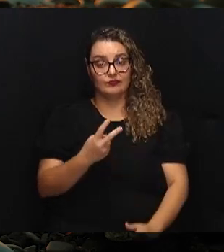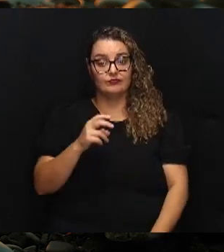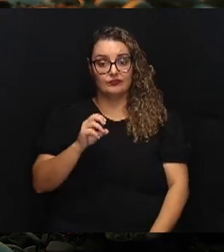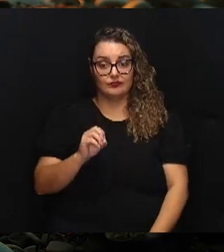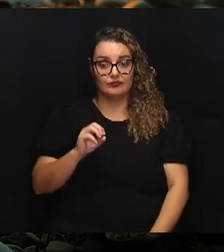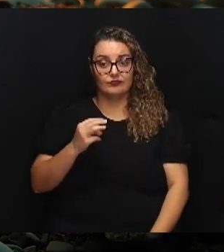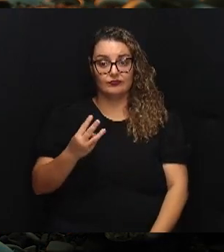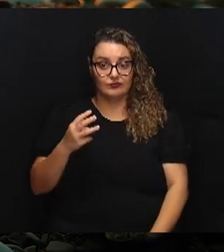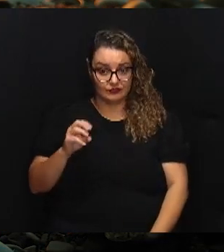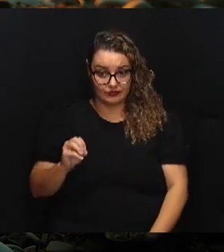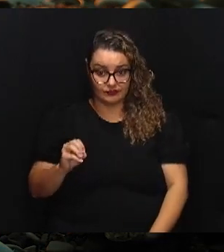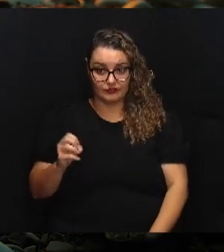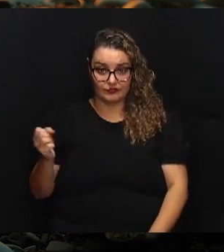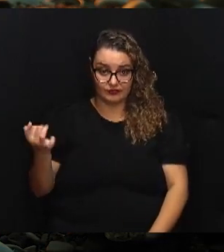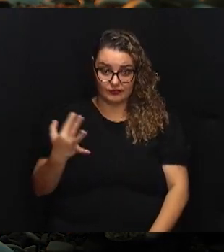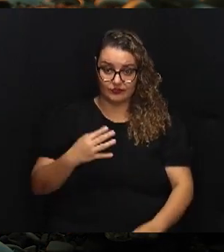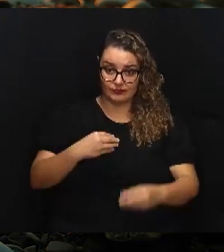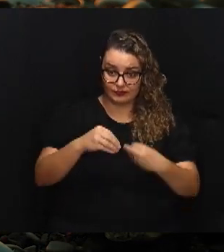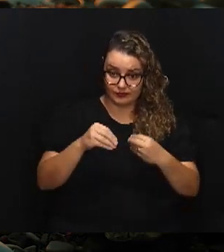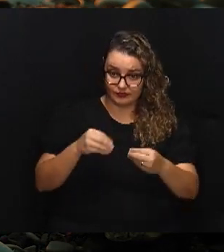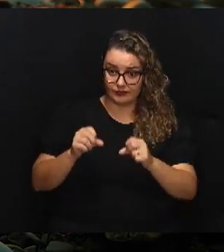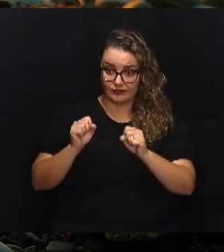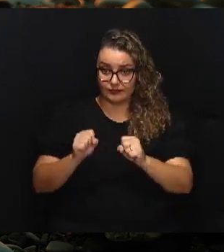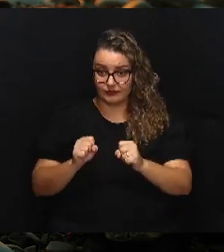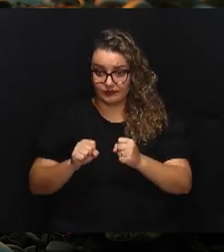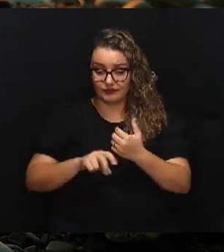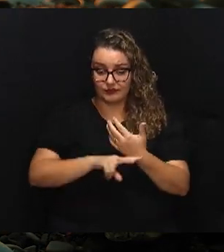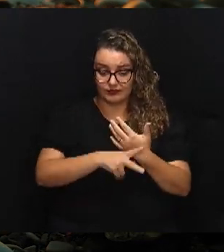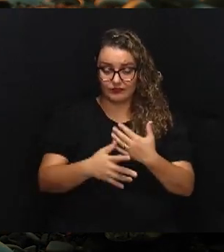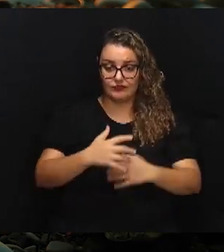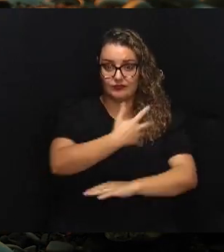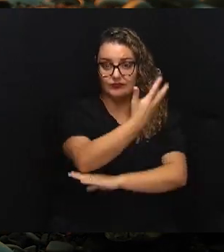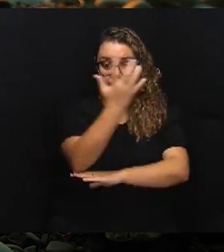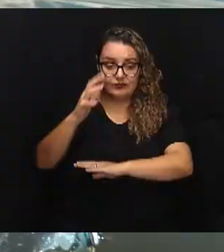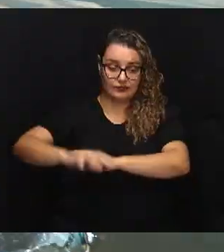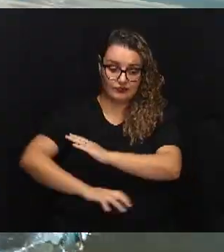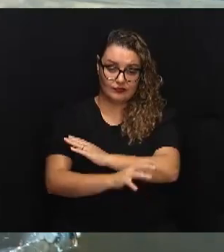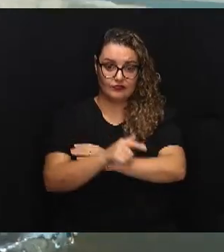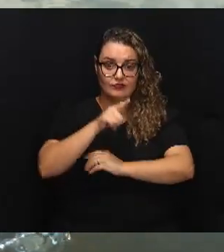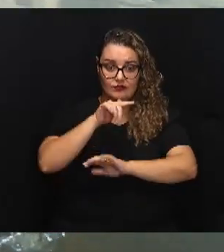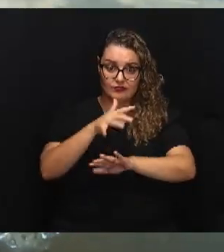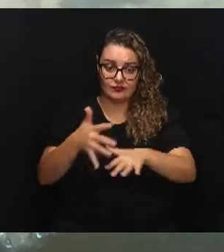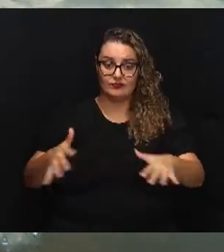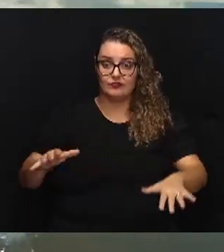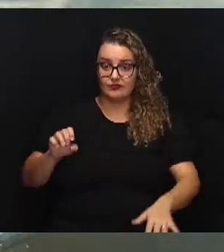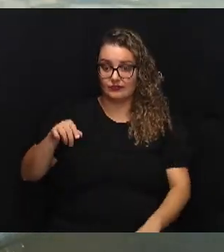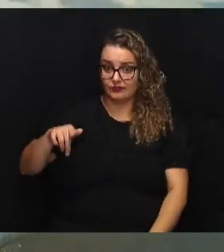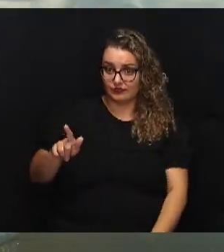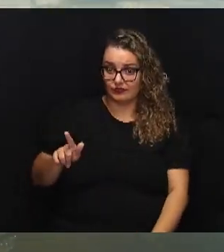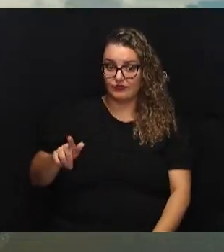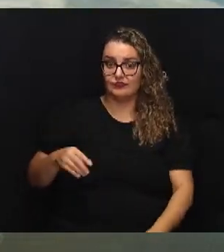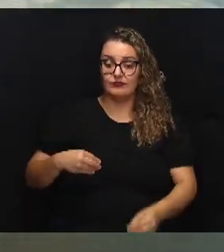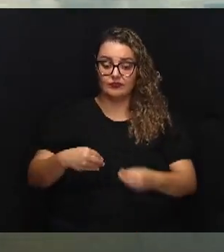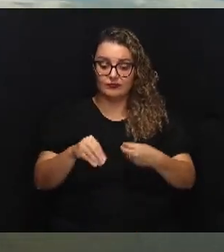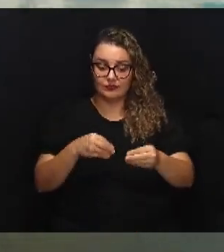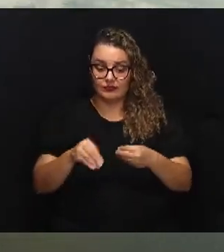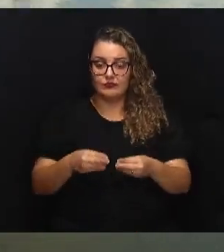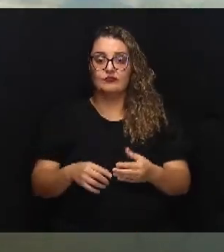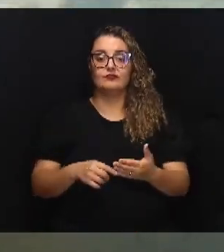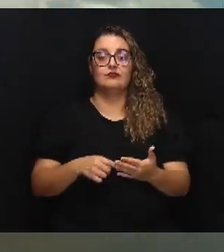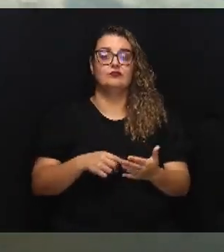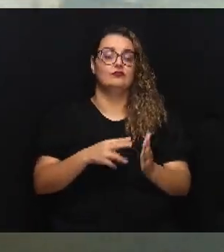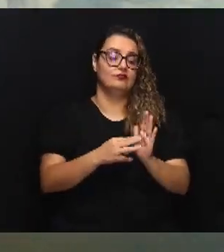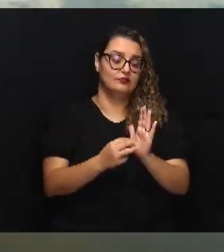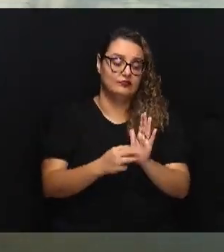Para estimar a quantidade desse plástico que pode contaminar os ecossistemas aquáticos, a ONG utilizou um método científico apresentado na